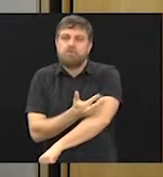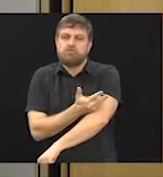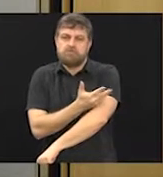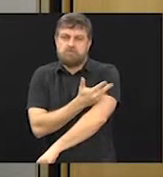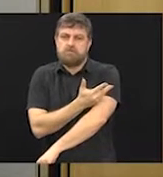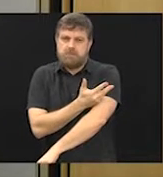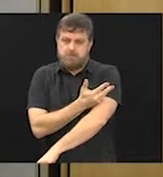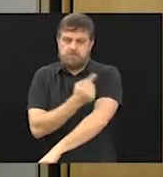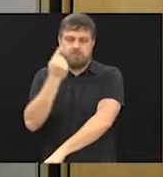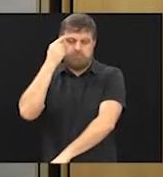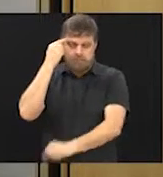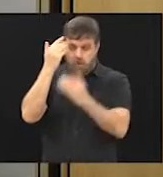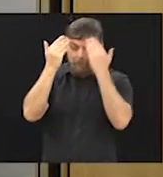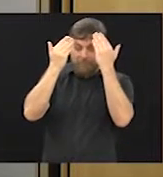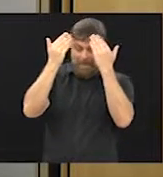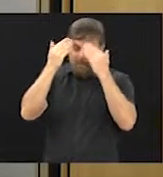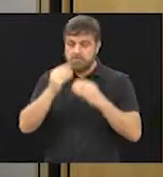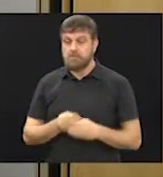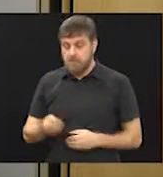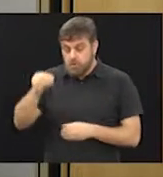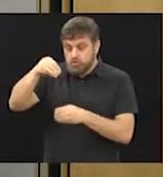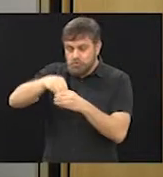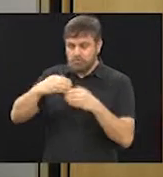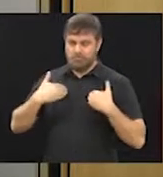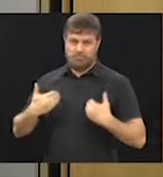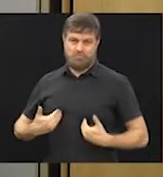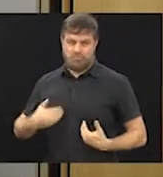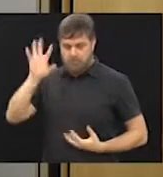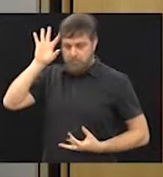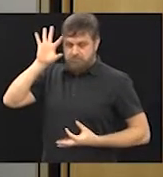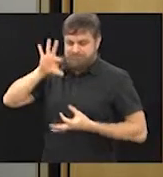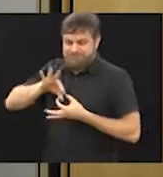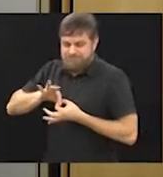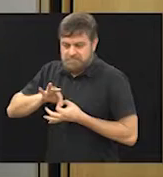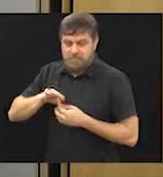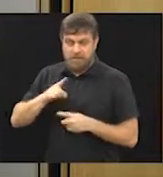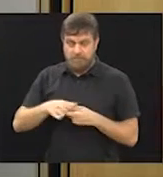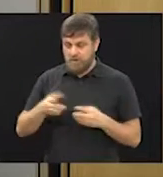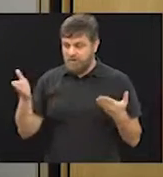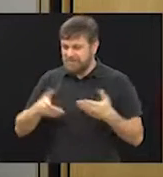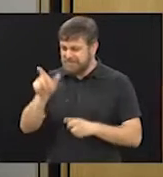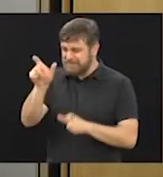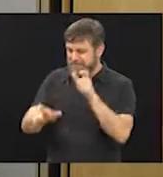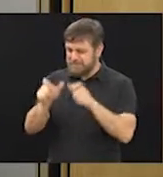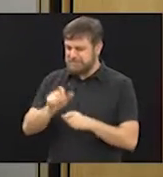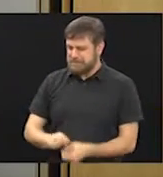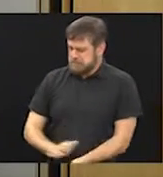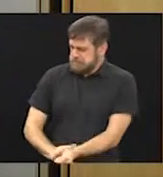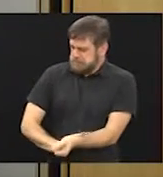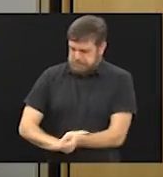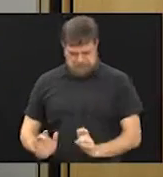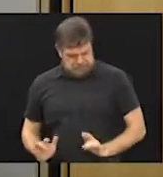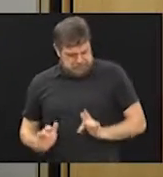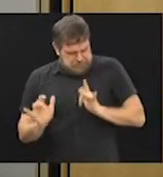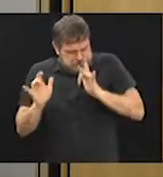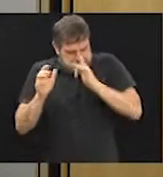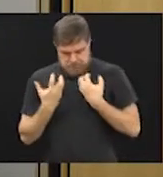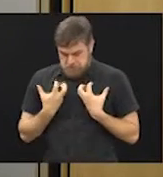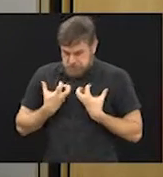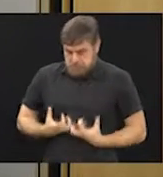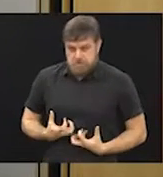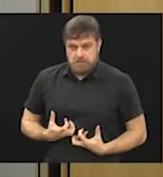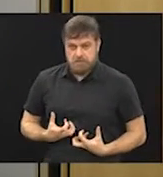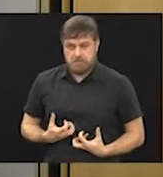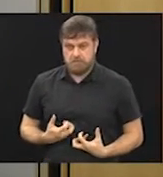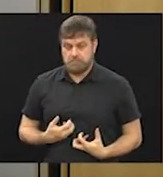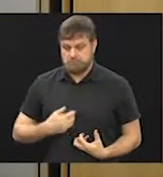o emotivo. Por quê? As pessoas hoje, elas estão estressadas, elas estão agressivas consigo mesmo. Quando elas conseguem